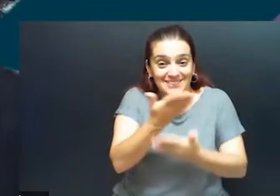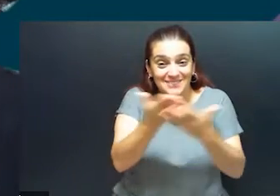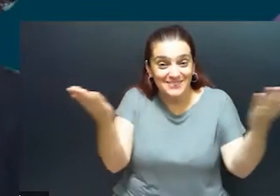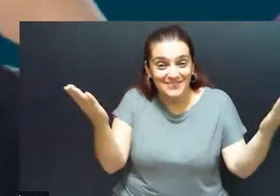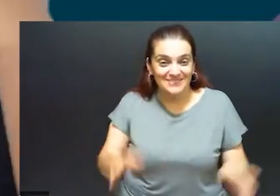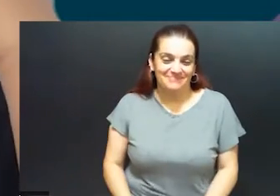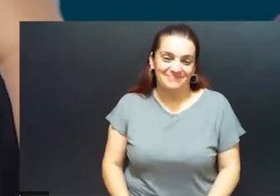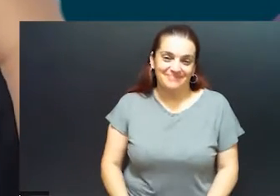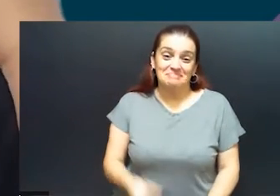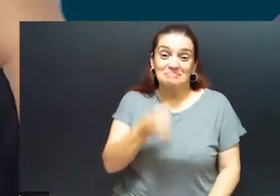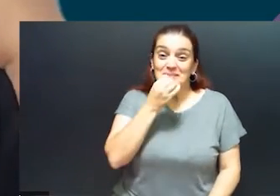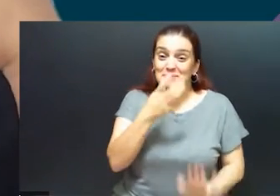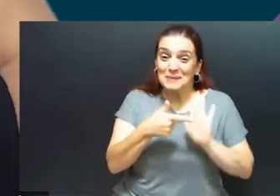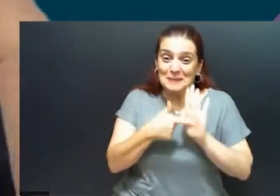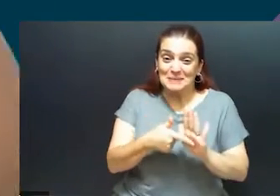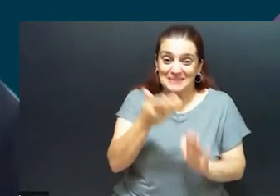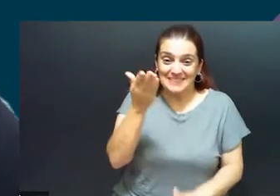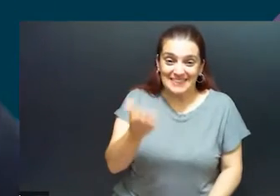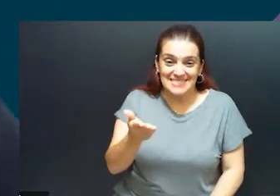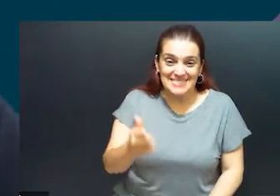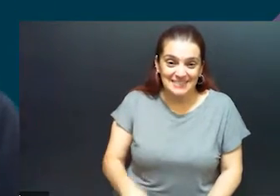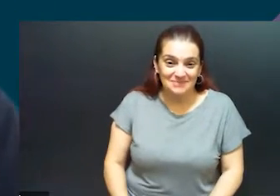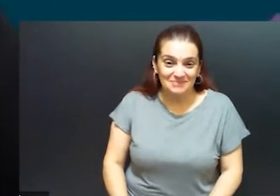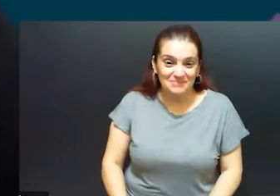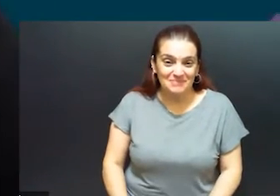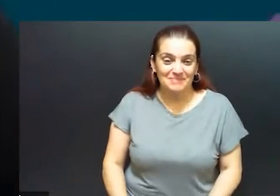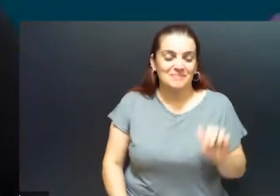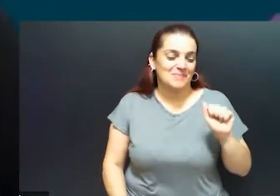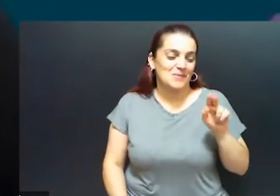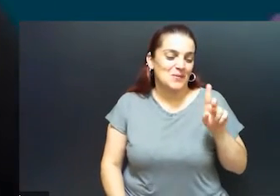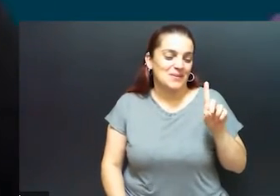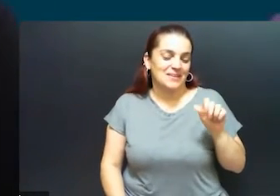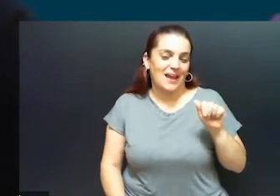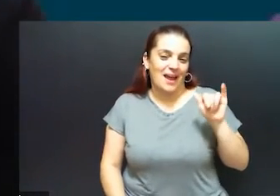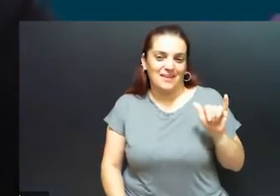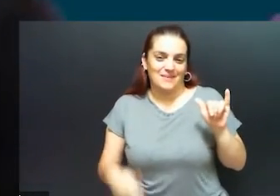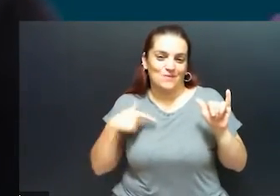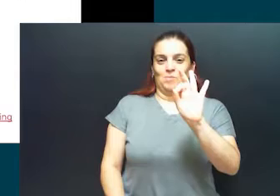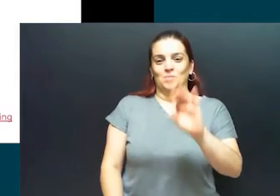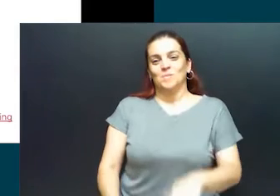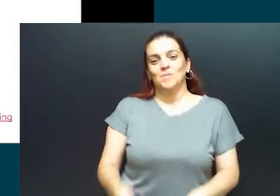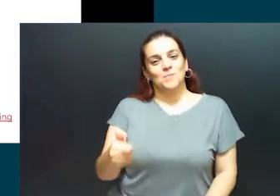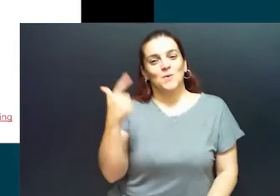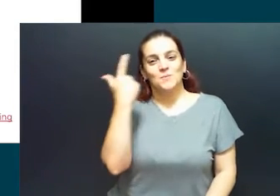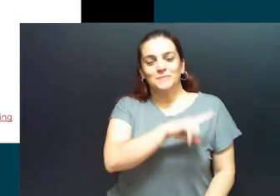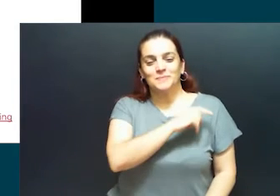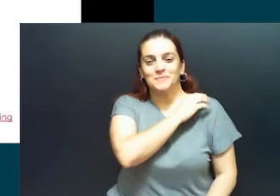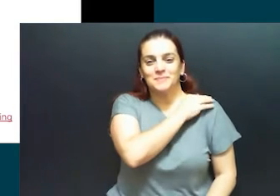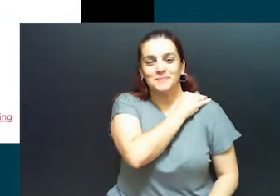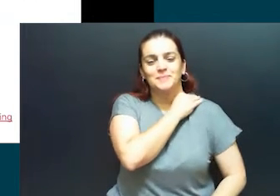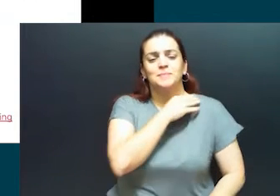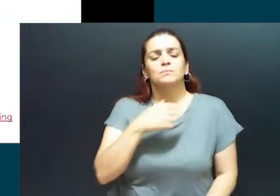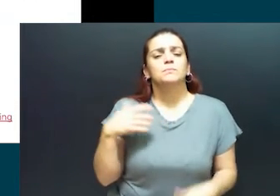tarde, boa talk para você, tá bom? Maravilha. Vou compartilhar minha tela aqui com vocês.